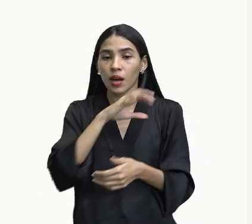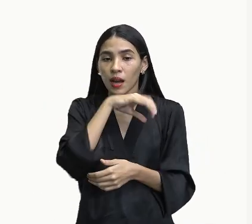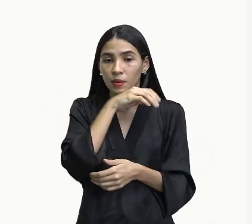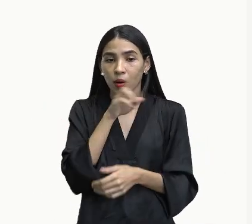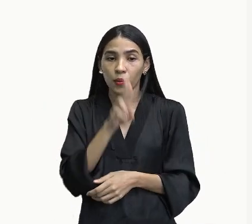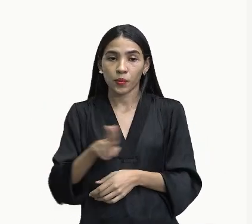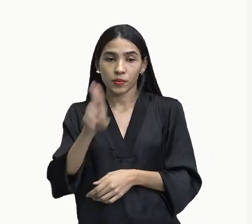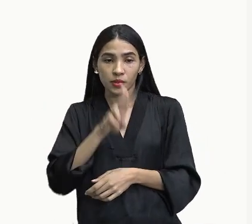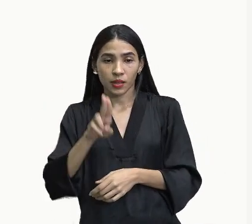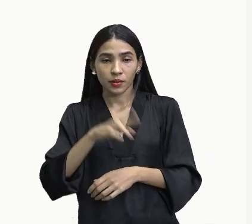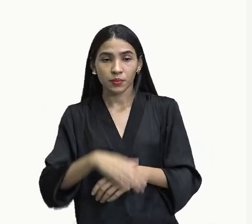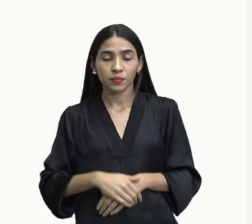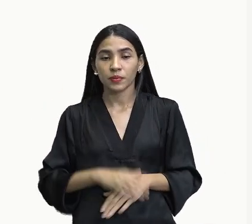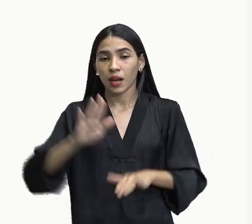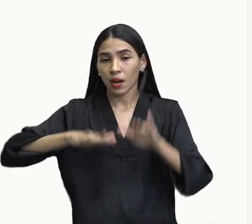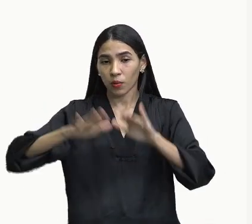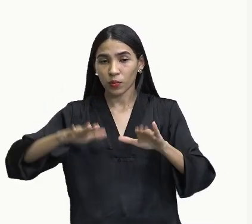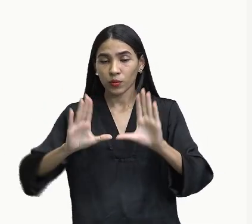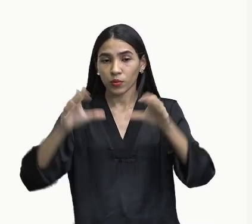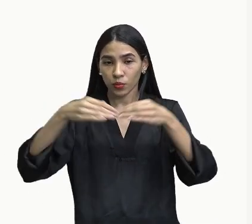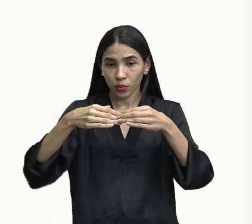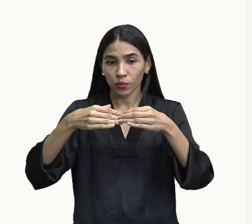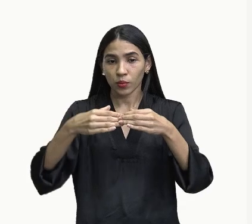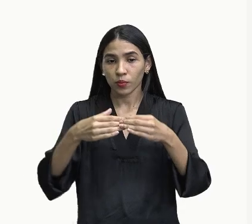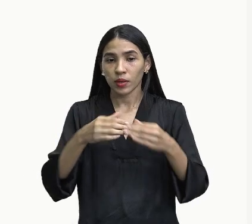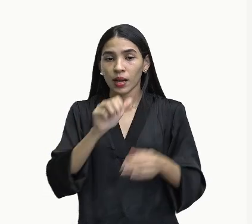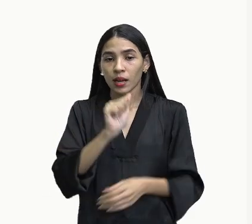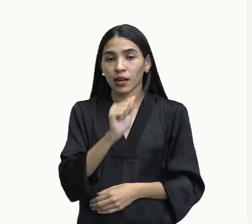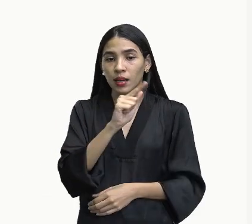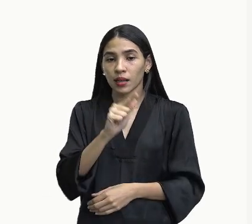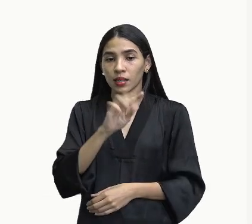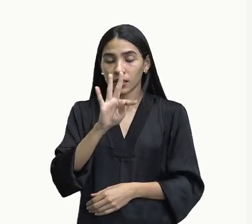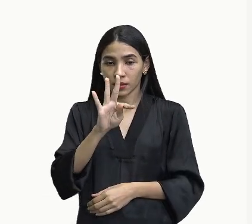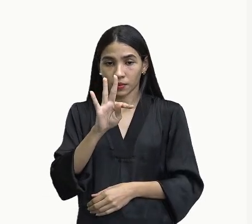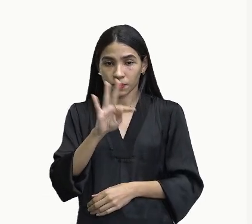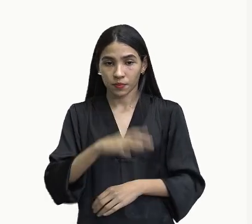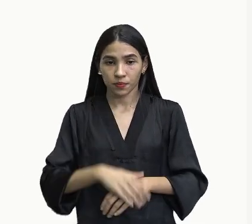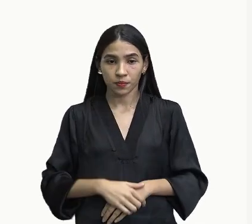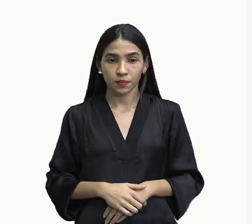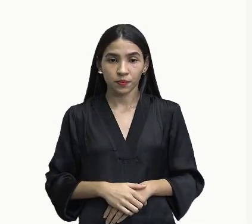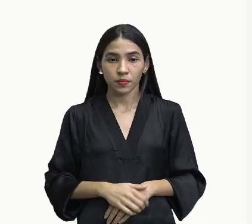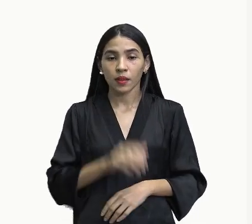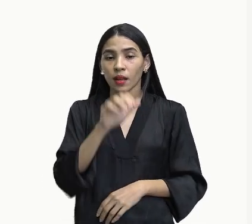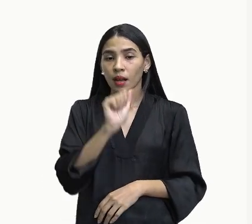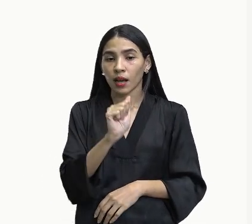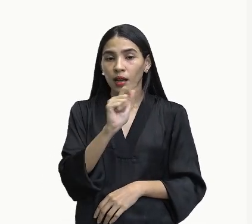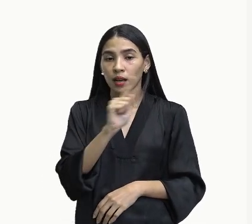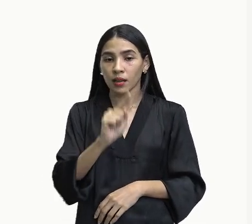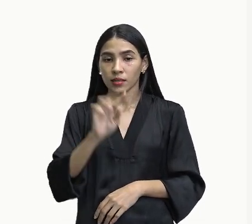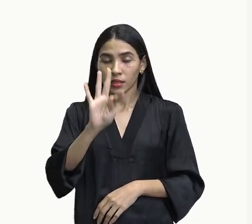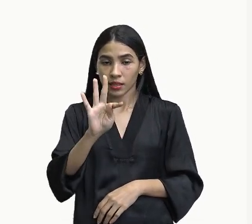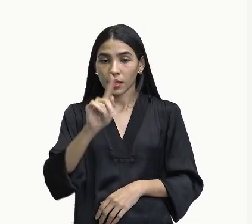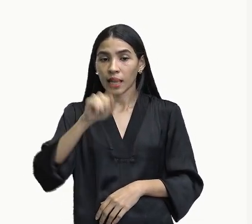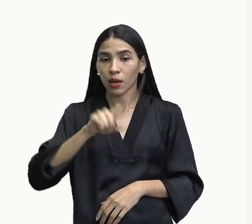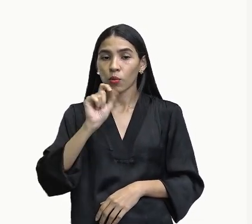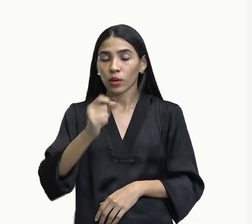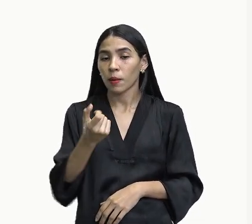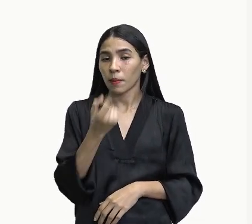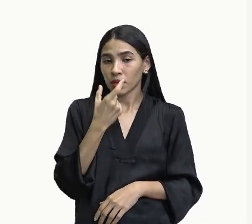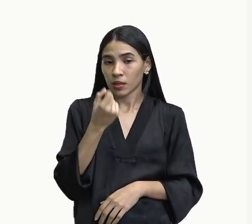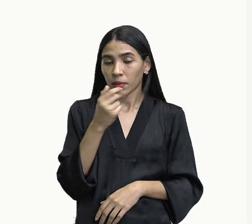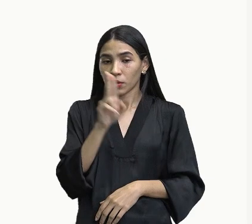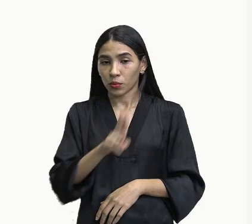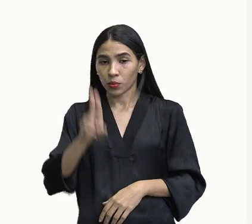isso são algumas espécies, na fabricação de AZT. A AZT é um medicamento utilizado